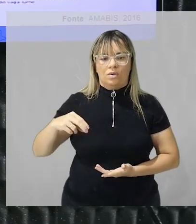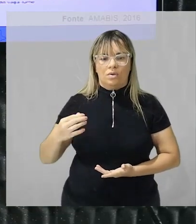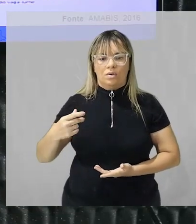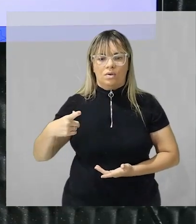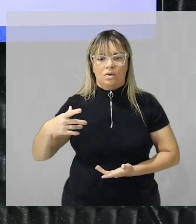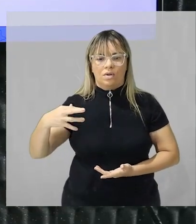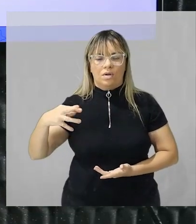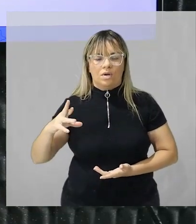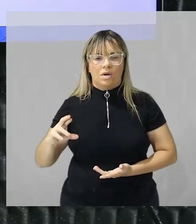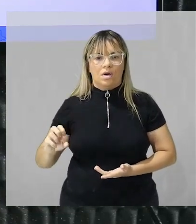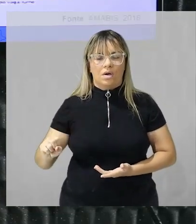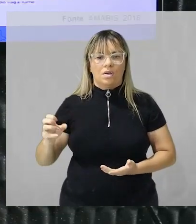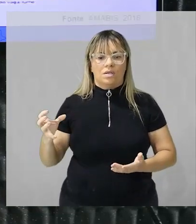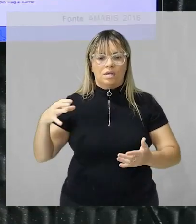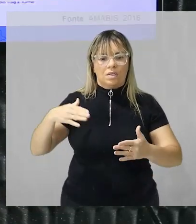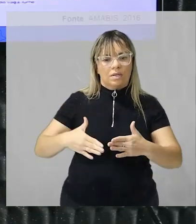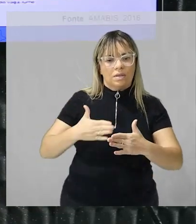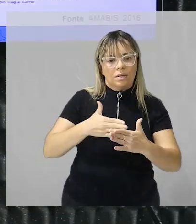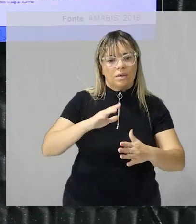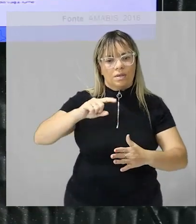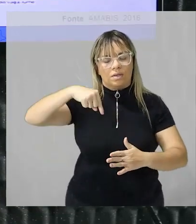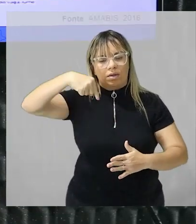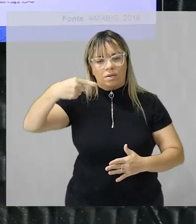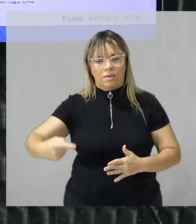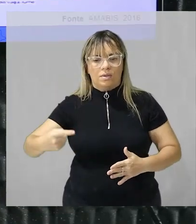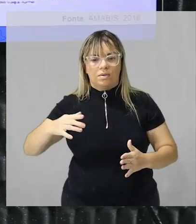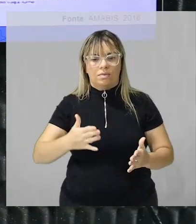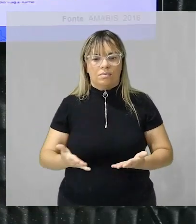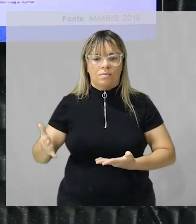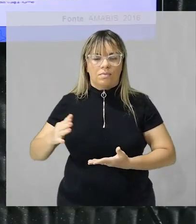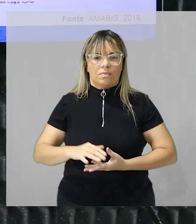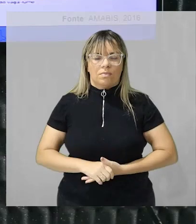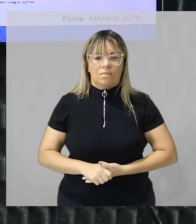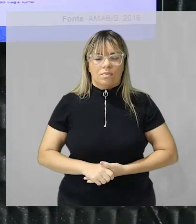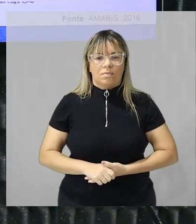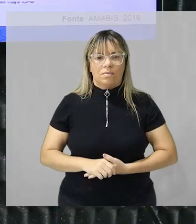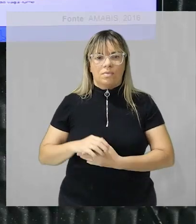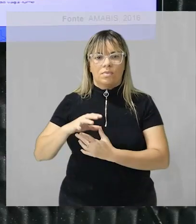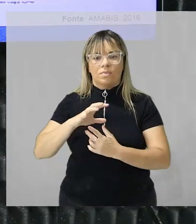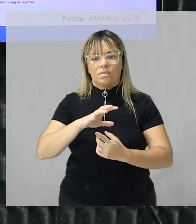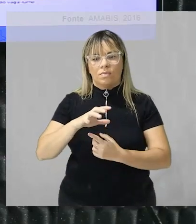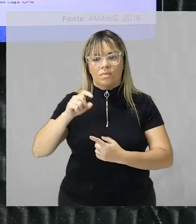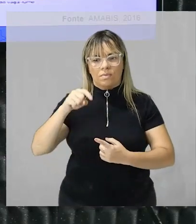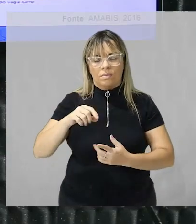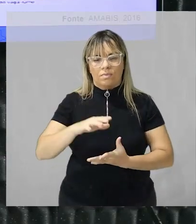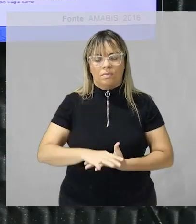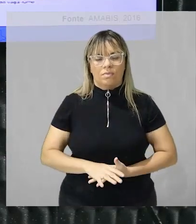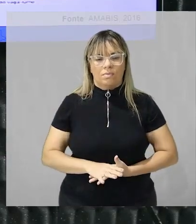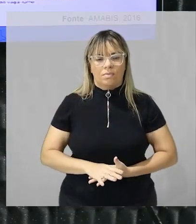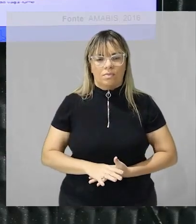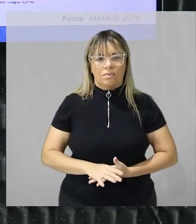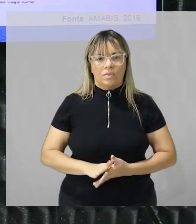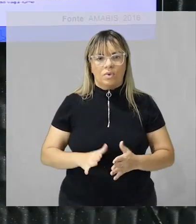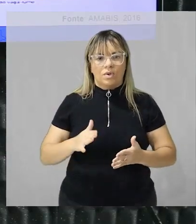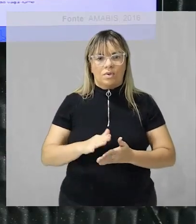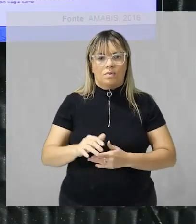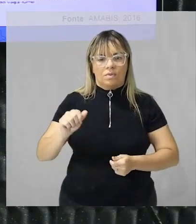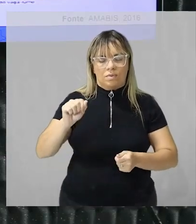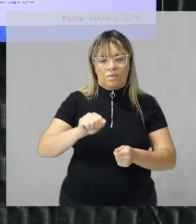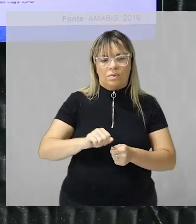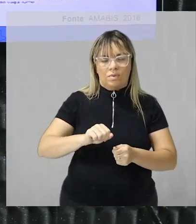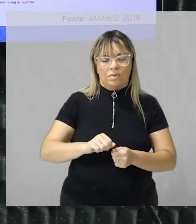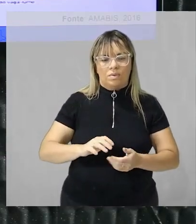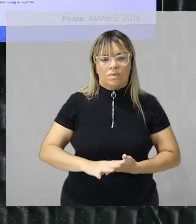restrição, tá? E aí, só depois que as enzimas de restrição, elas agem, aí o que vai ser feito?